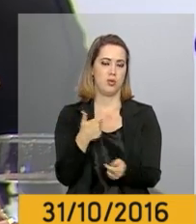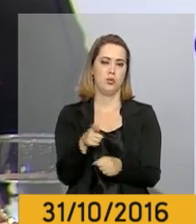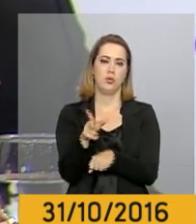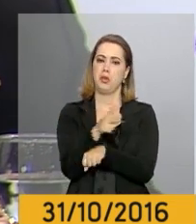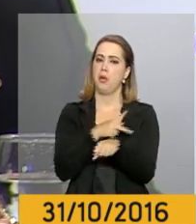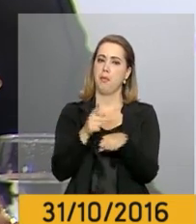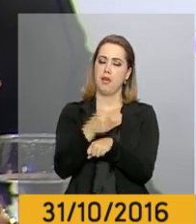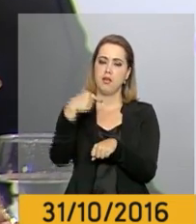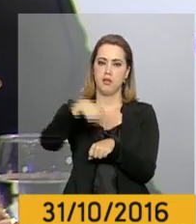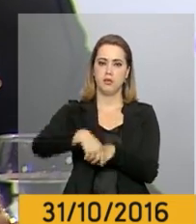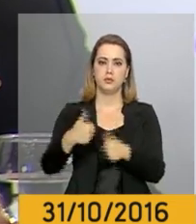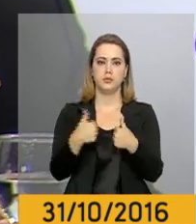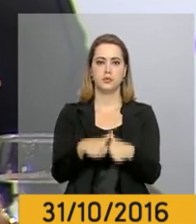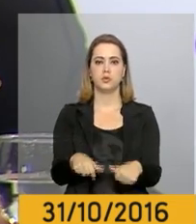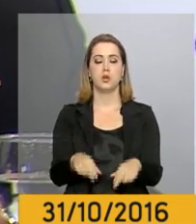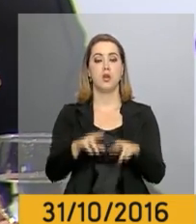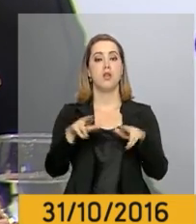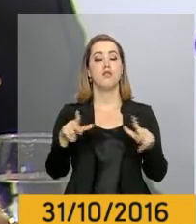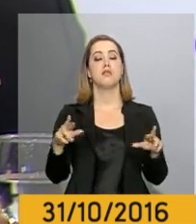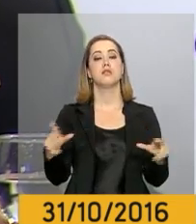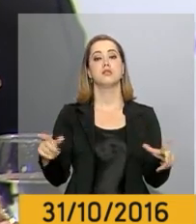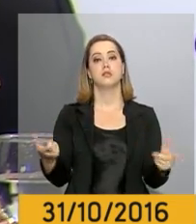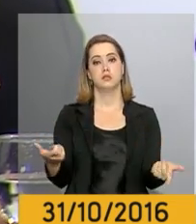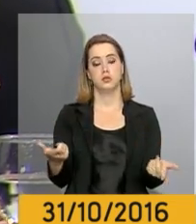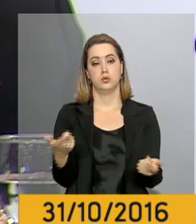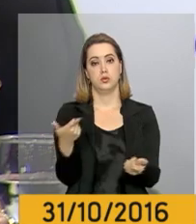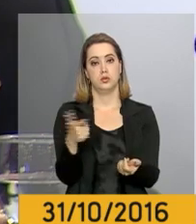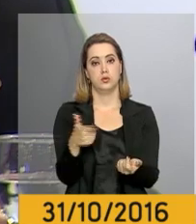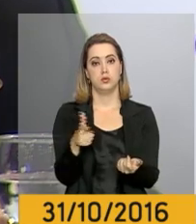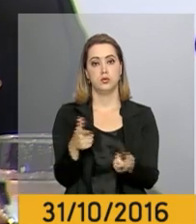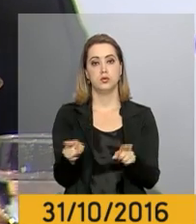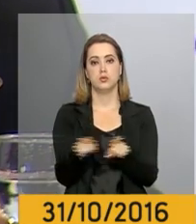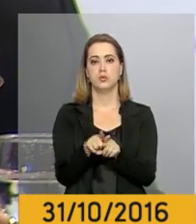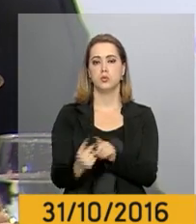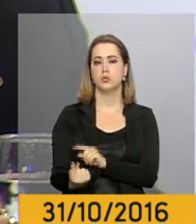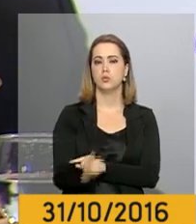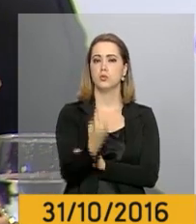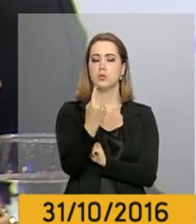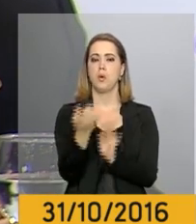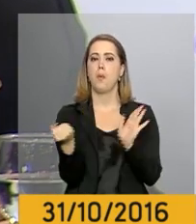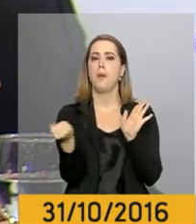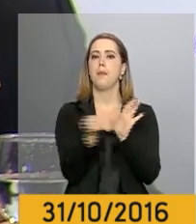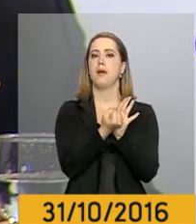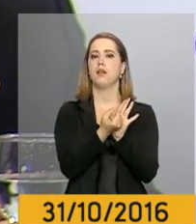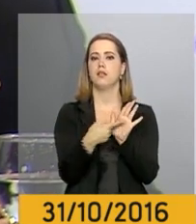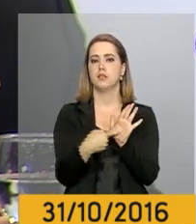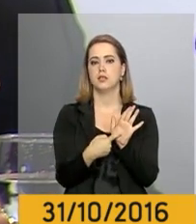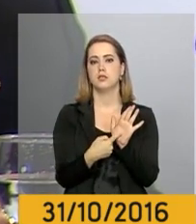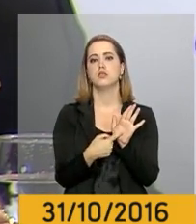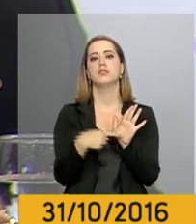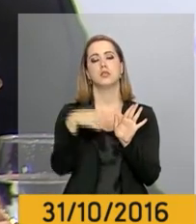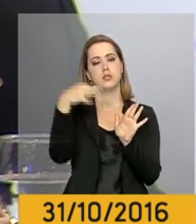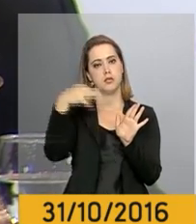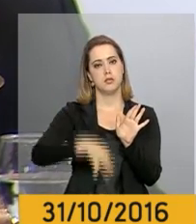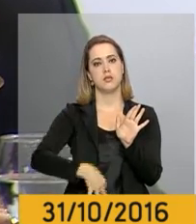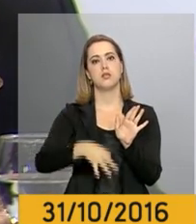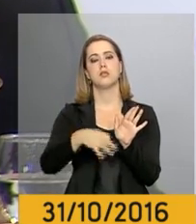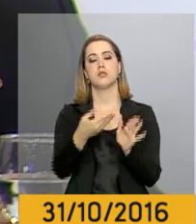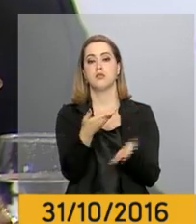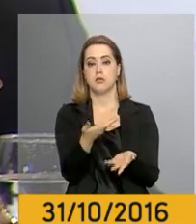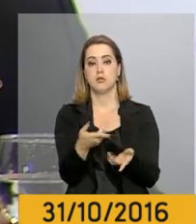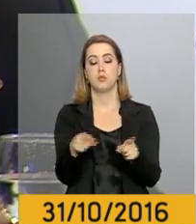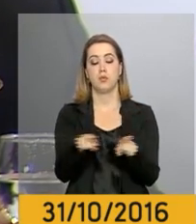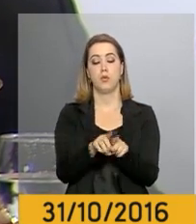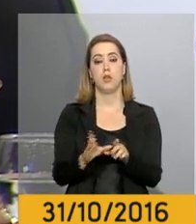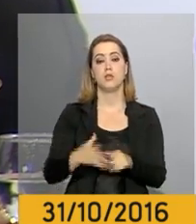estão presentes aqui onde a diversidade não seja uma marca e desse estado esta